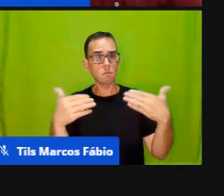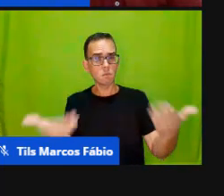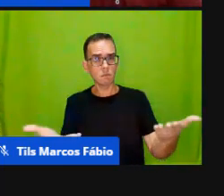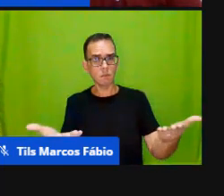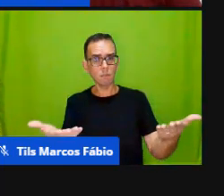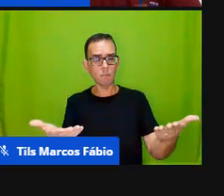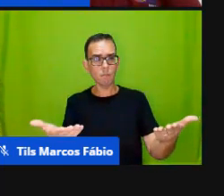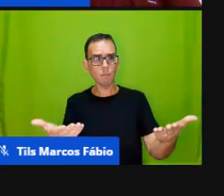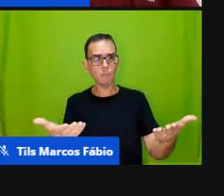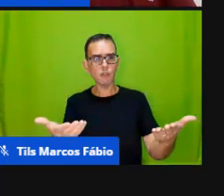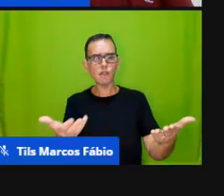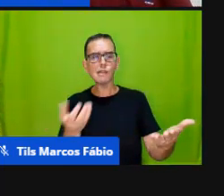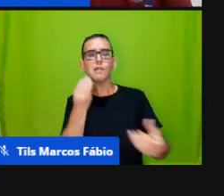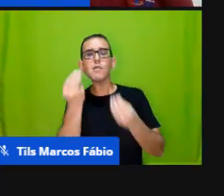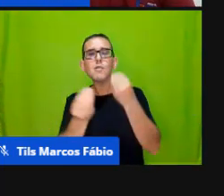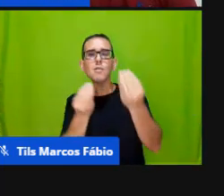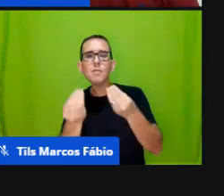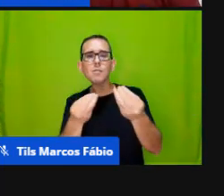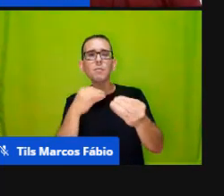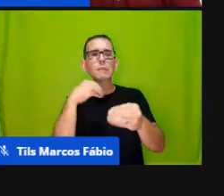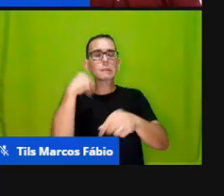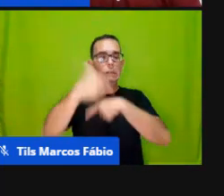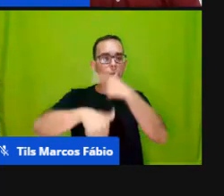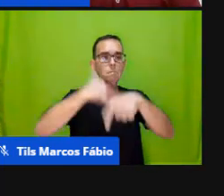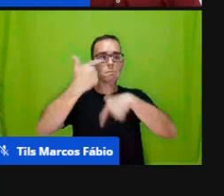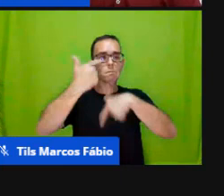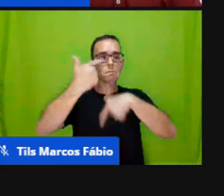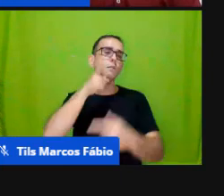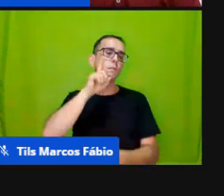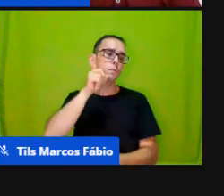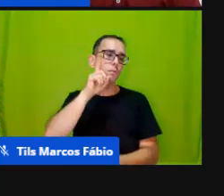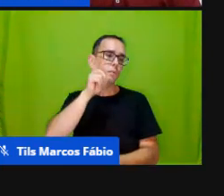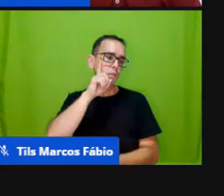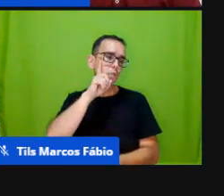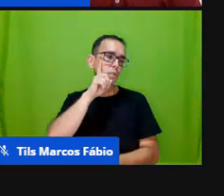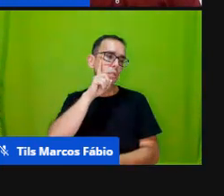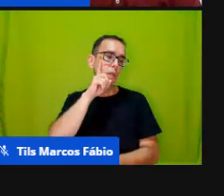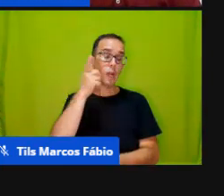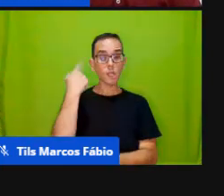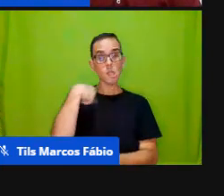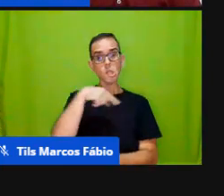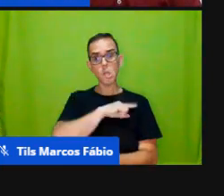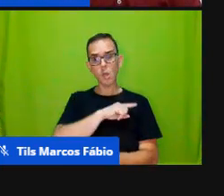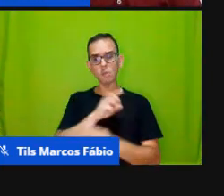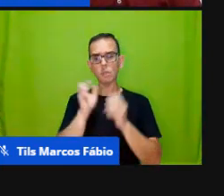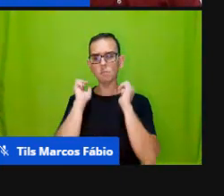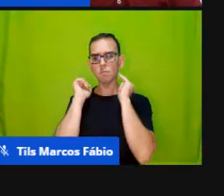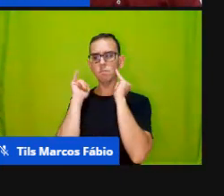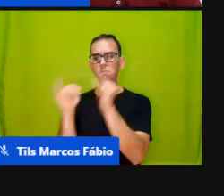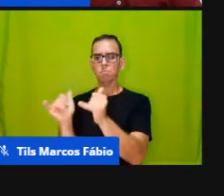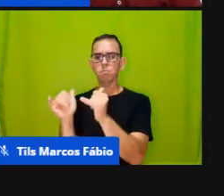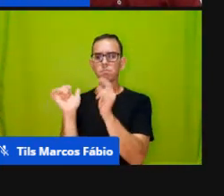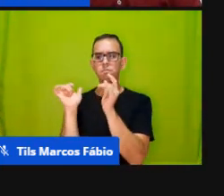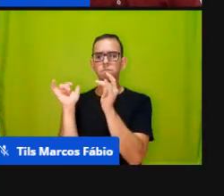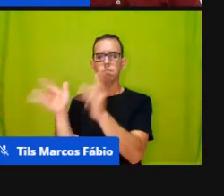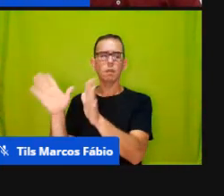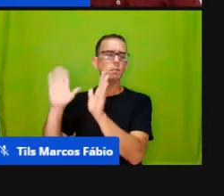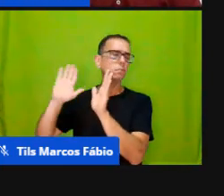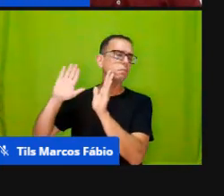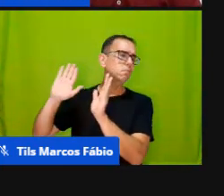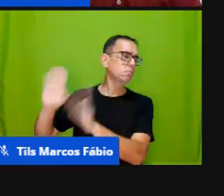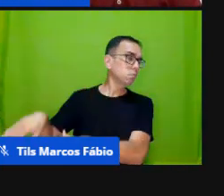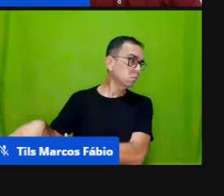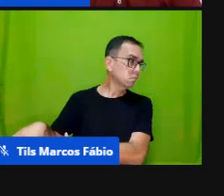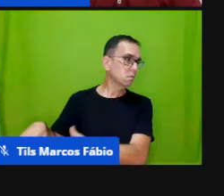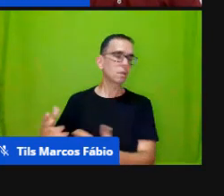com os afazeres aí do dia a dia e tal, o homem tem deixado essa prática esportiva de lado. Ele